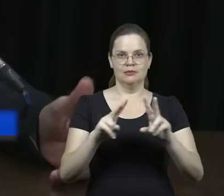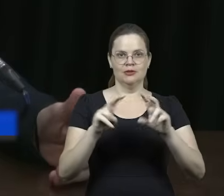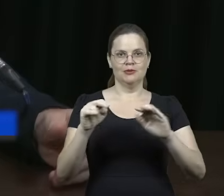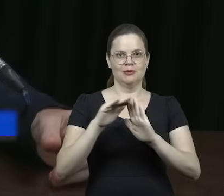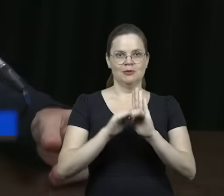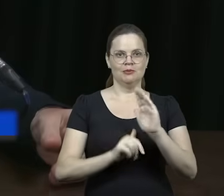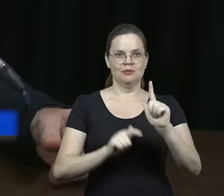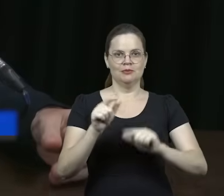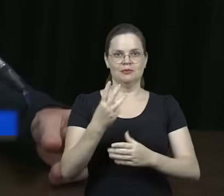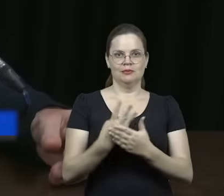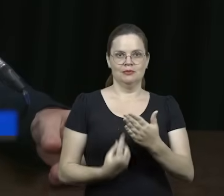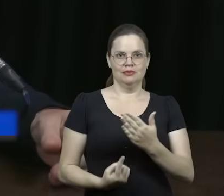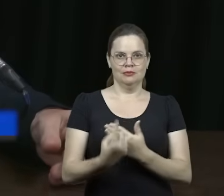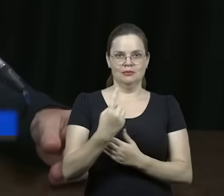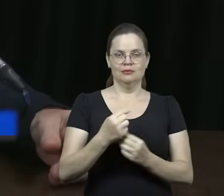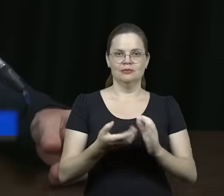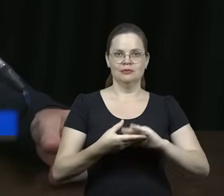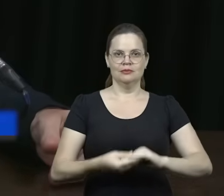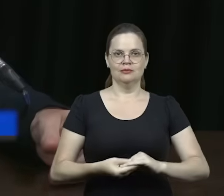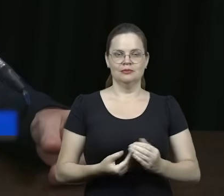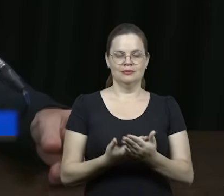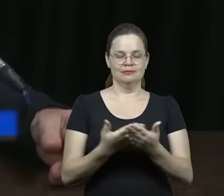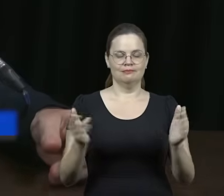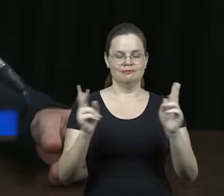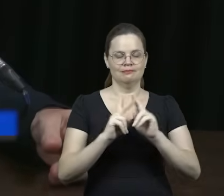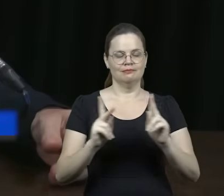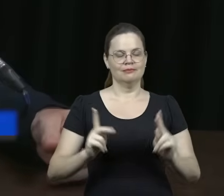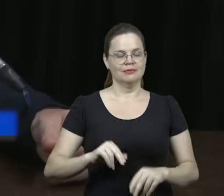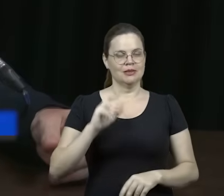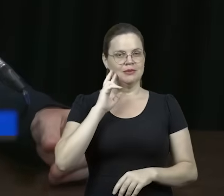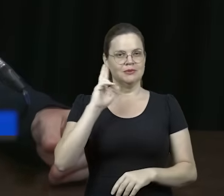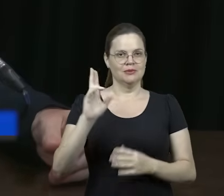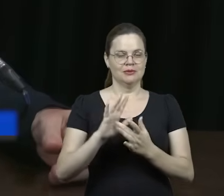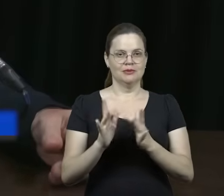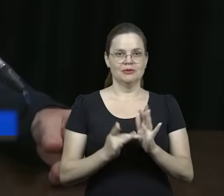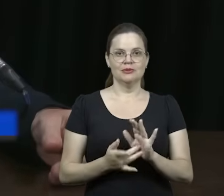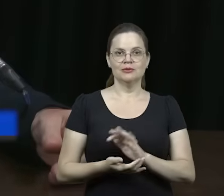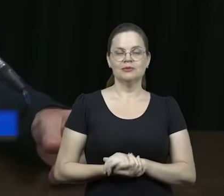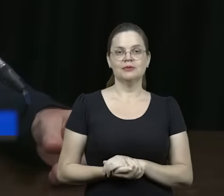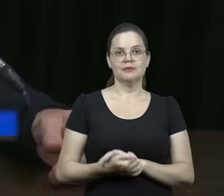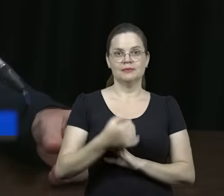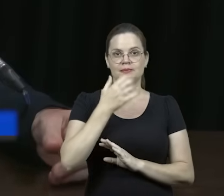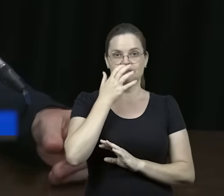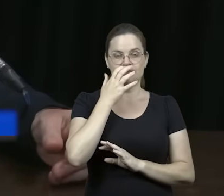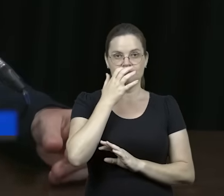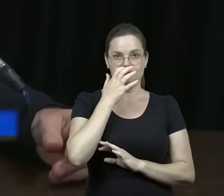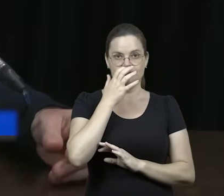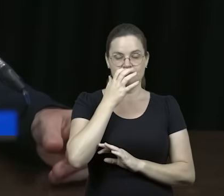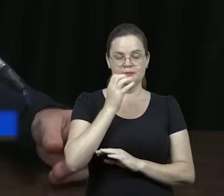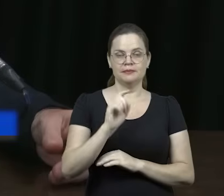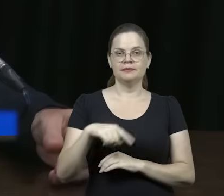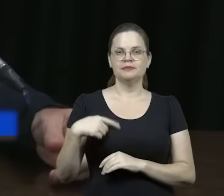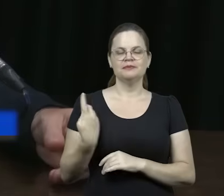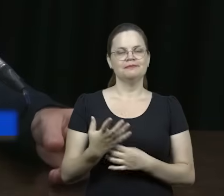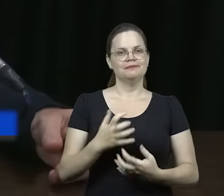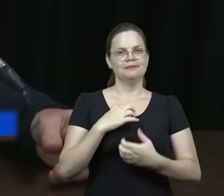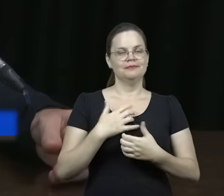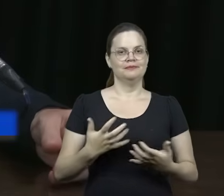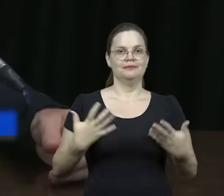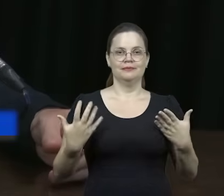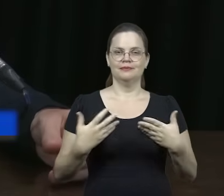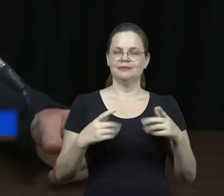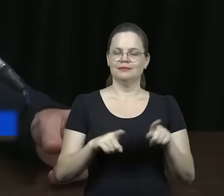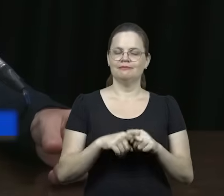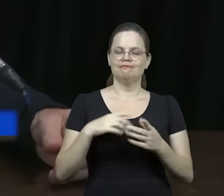a todos com a paz do Senhor Jesus. É com grande alegria e satisfação que temos